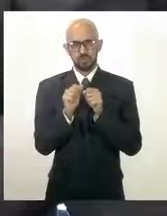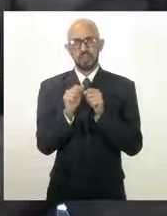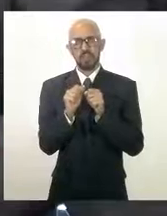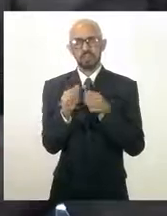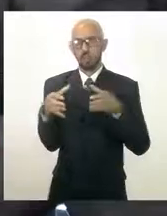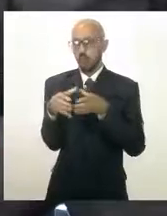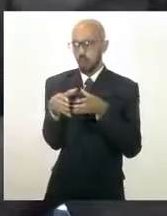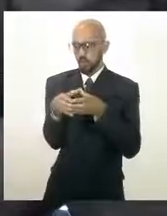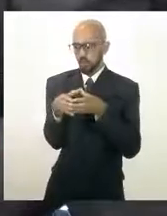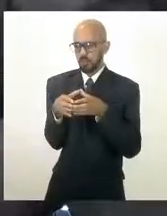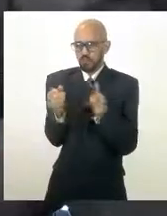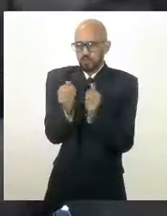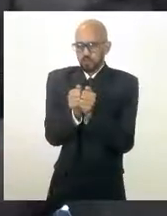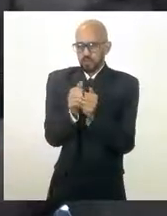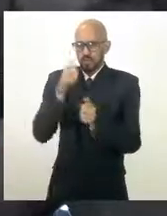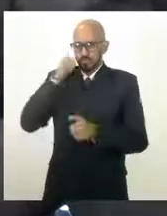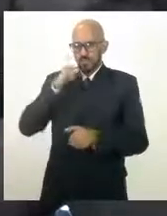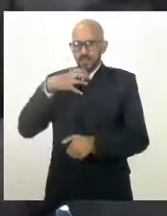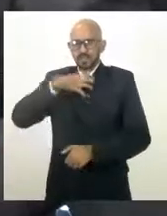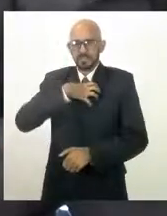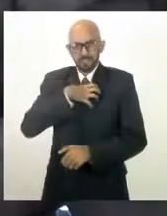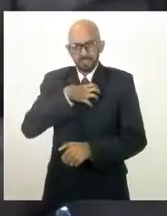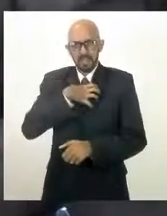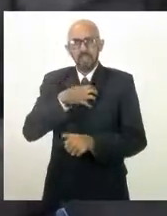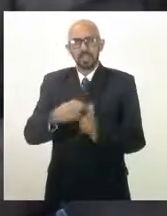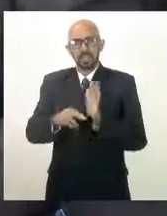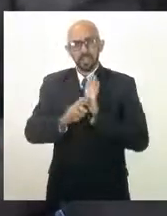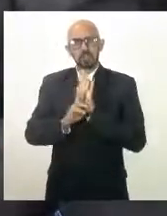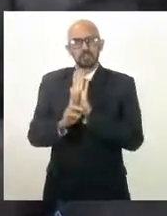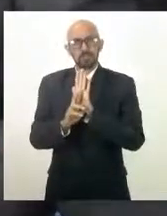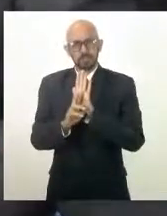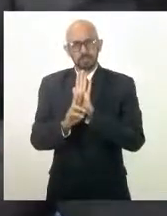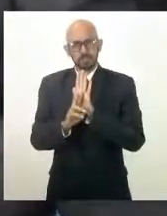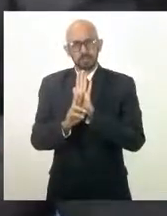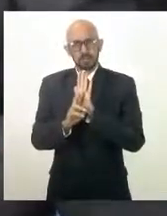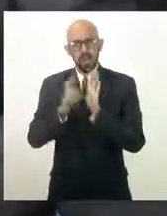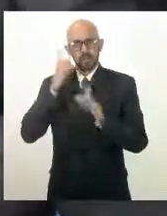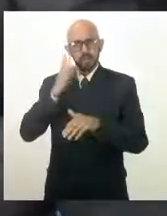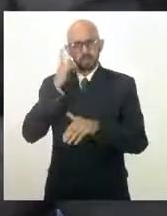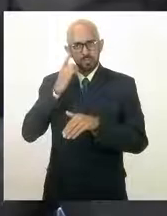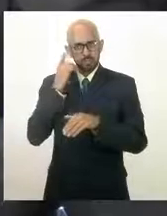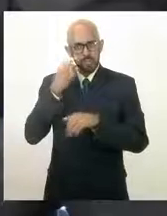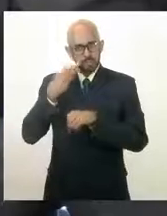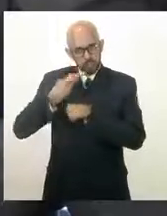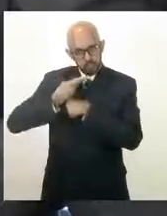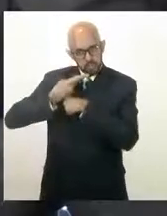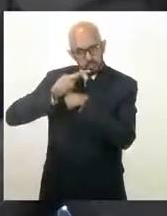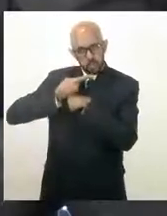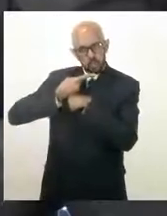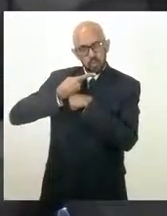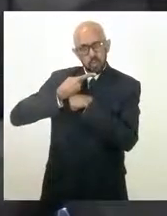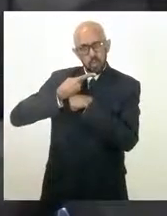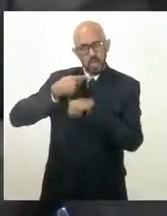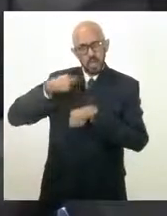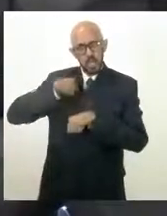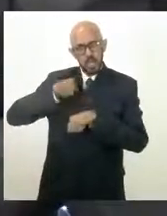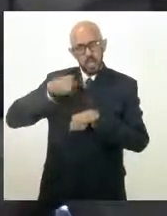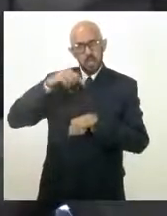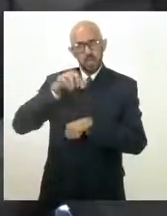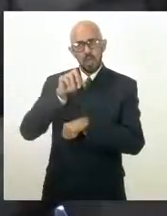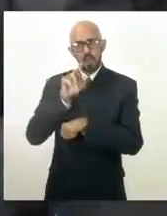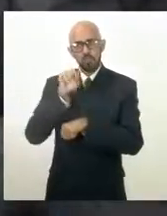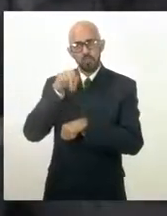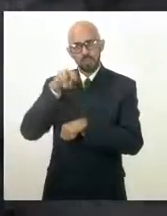as mulheres que hoje se sentem muito bem representadas, as deputadas nos procuram, eu e a Franciane, para trazer as questões para a